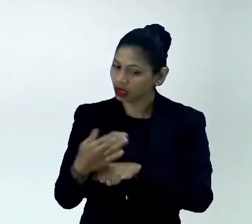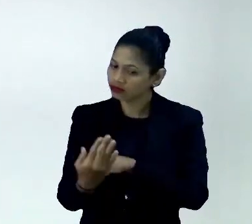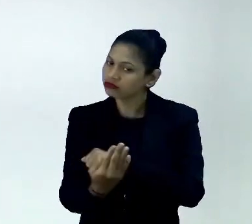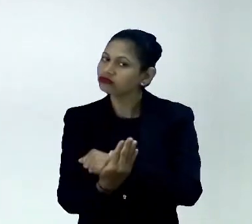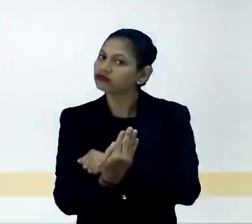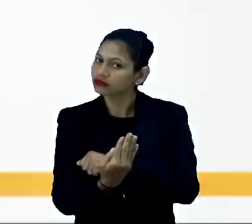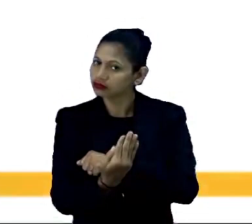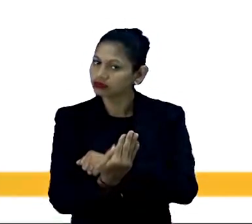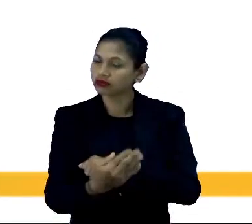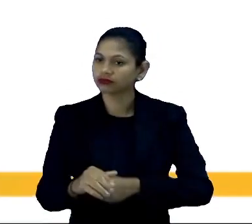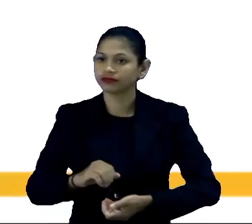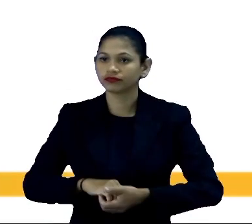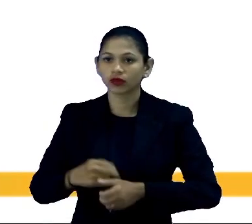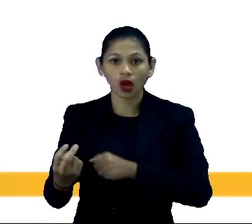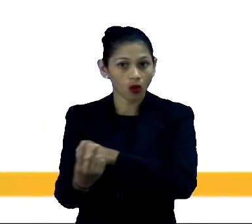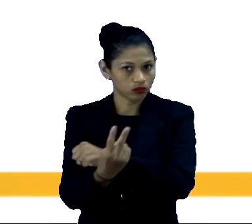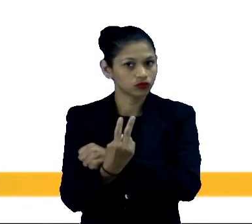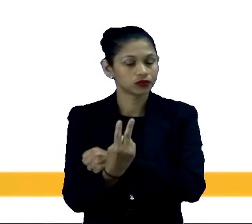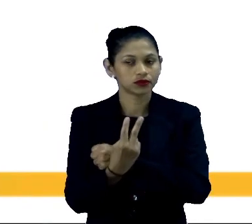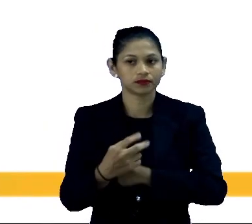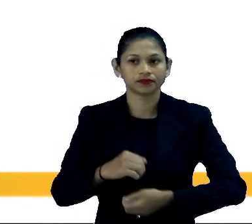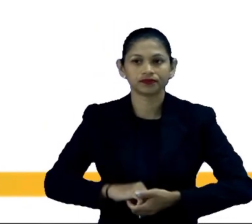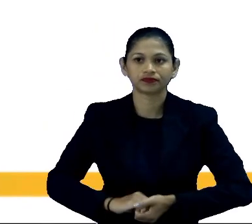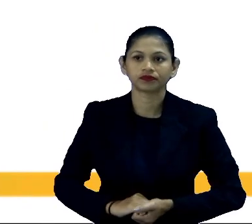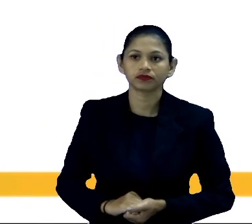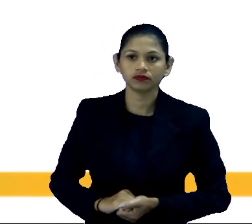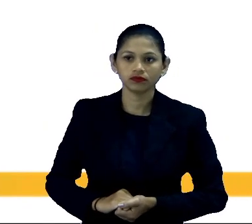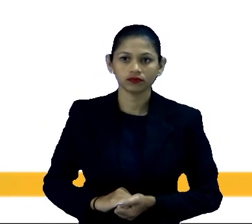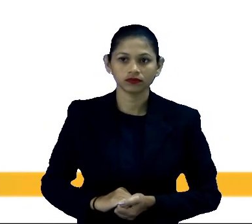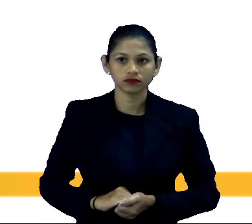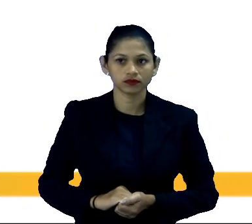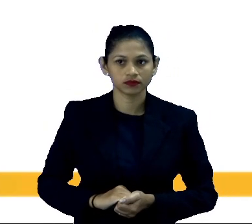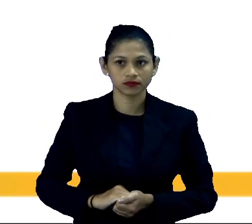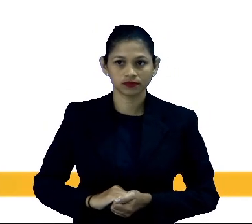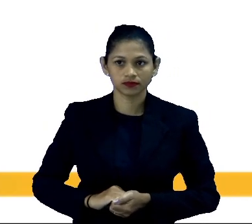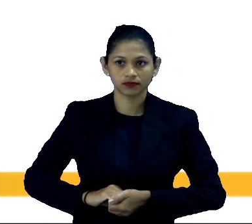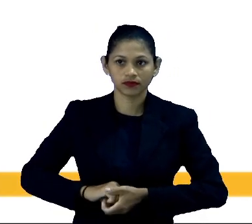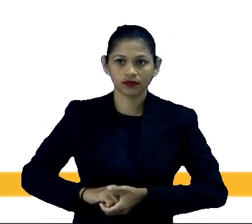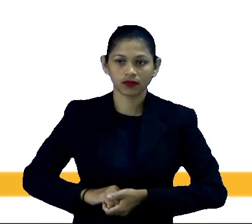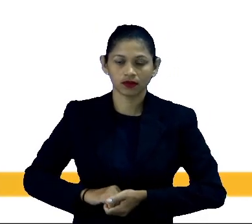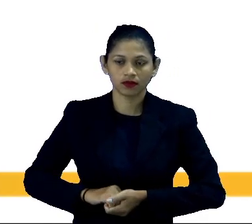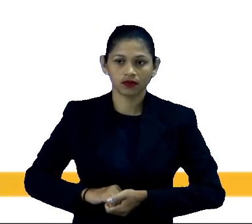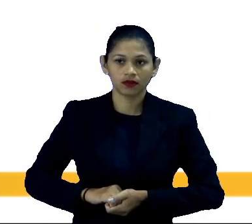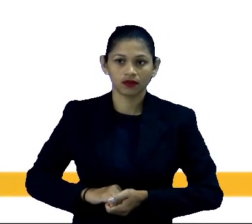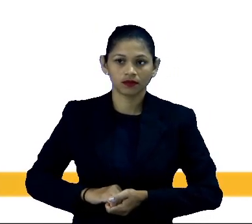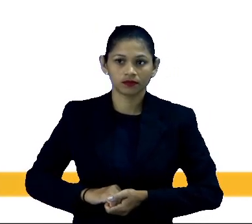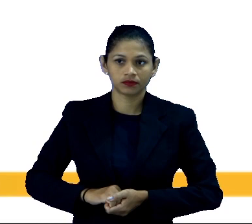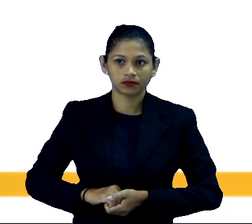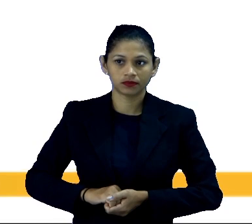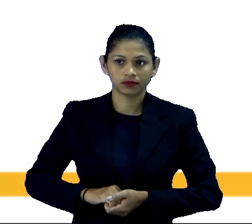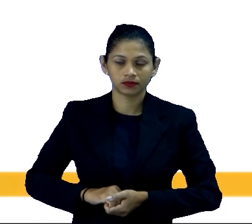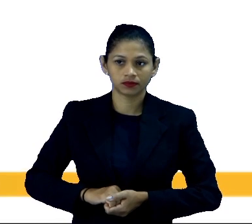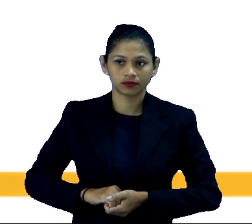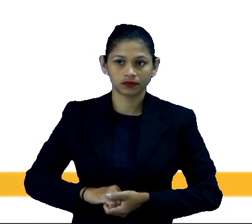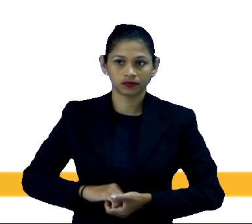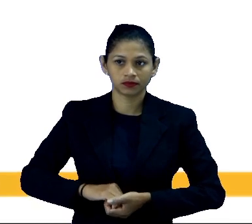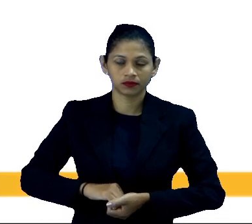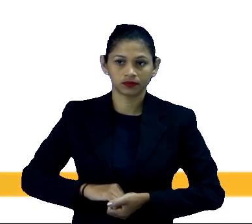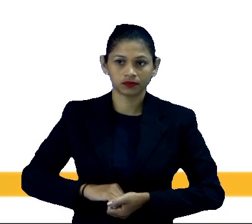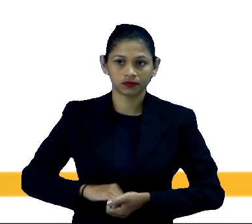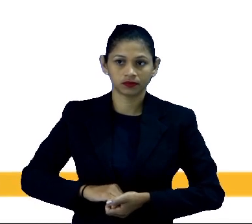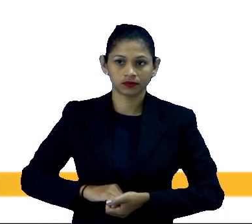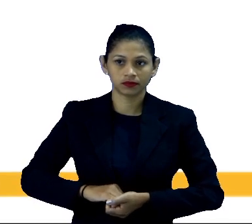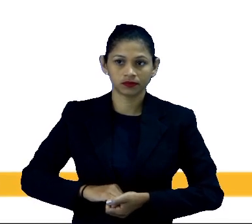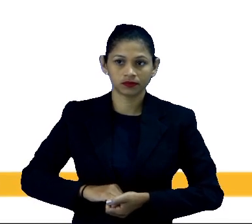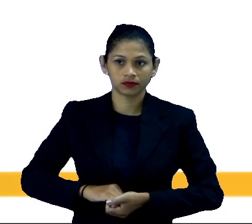gente compreender. Ó, questão 3. Como o fato da, né, qual é o fato que dá início à narrativa? O homem ter agarrado esse